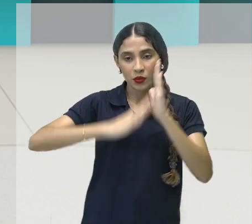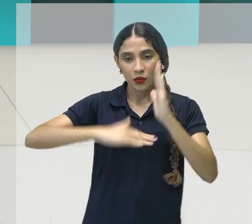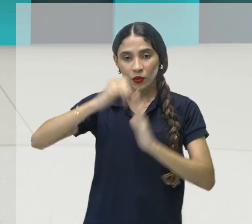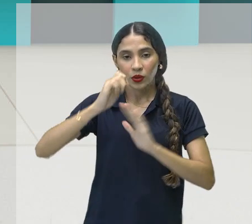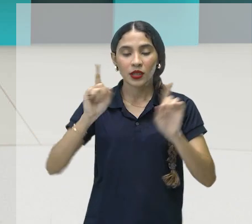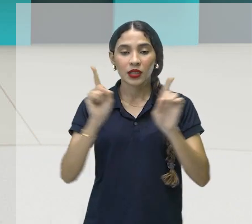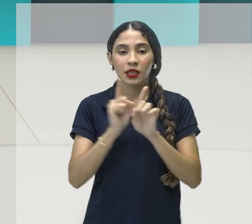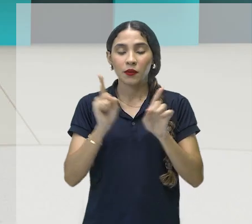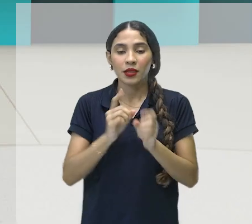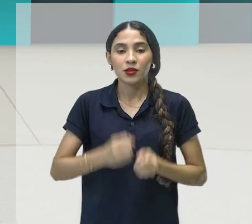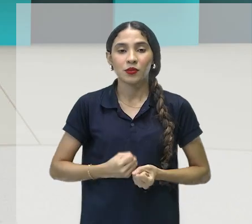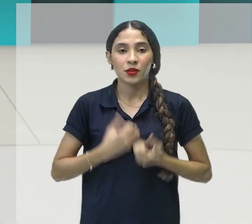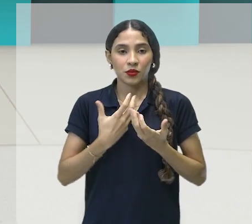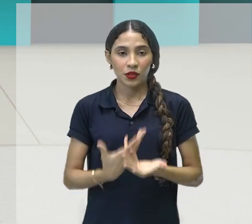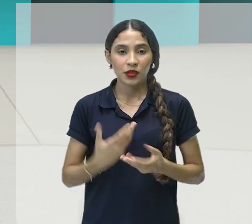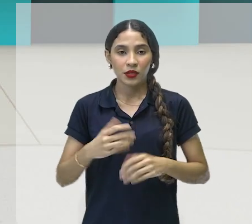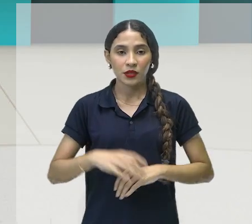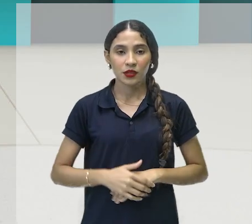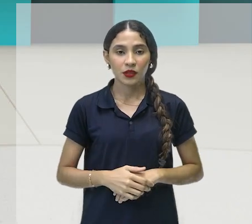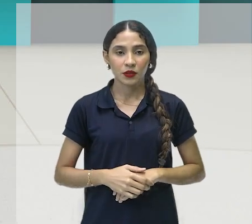pinturas abstratas e